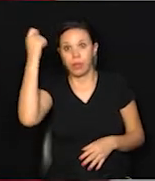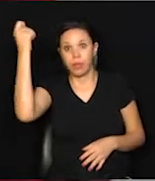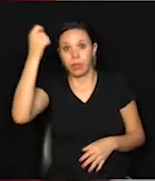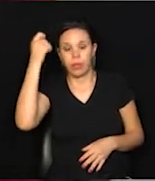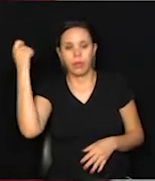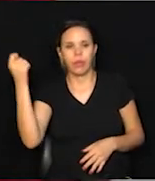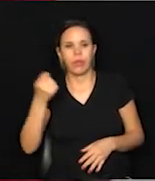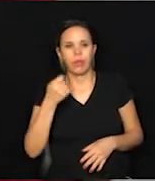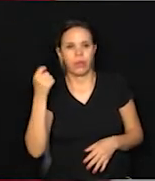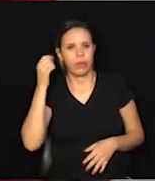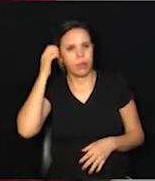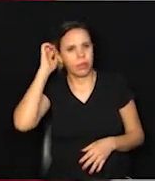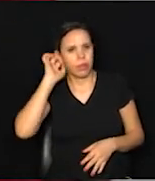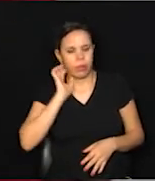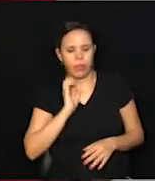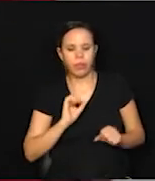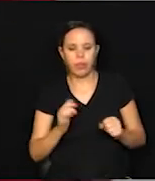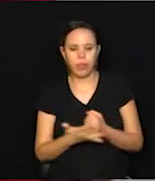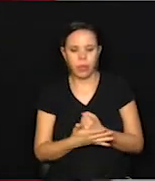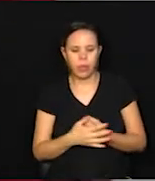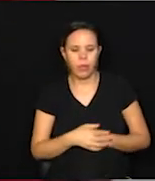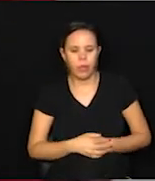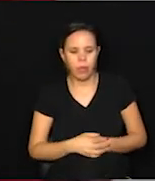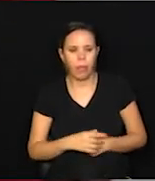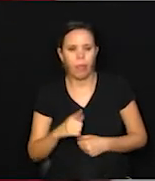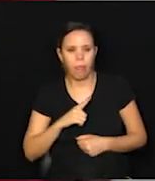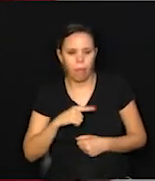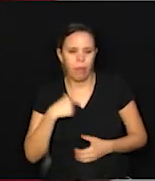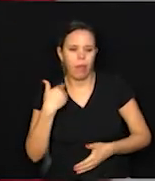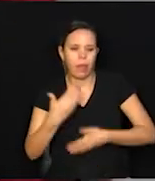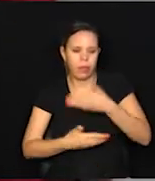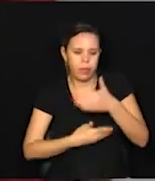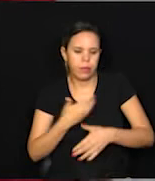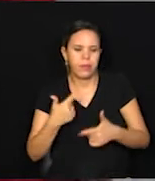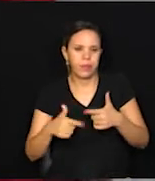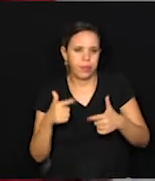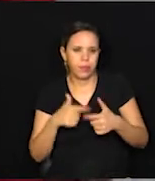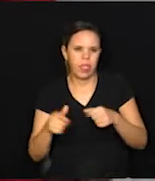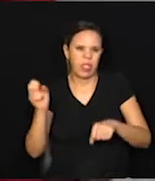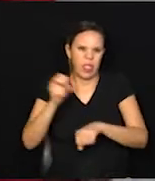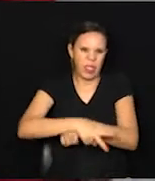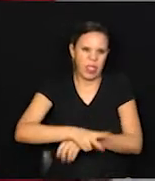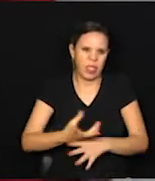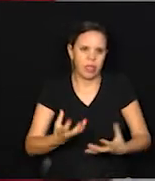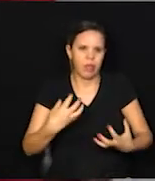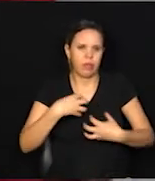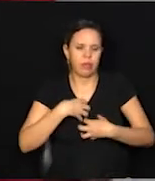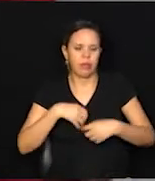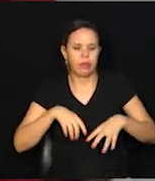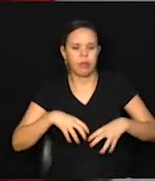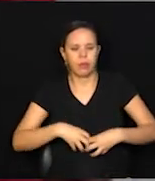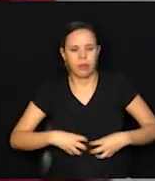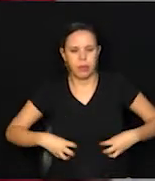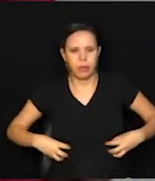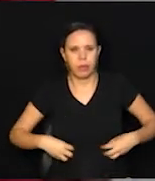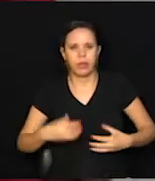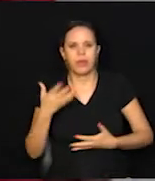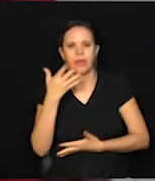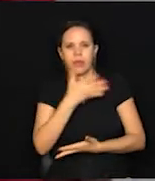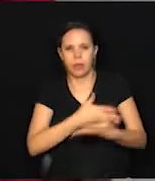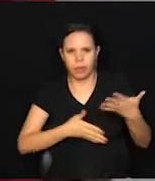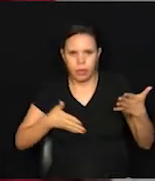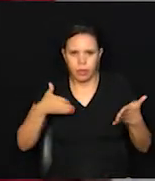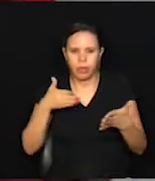formas mais graves da Covid-19, existe um processo inflamatório que acaba atrapalhando